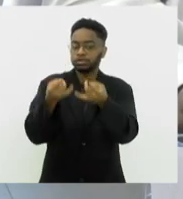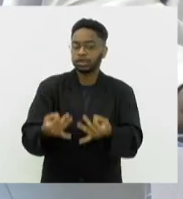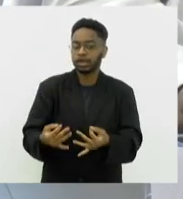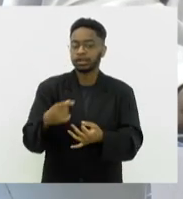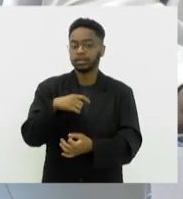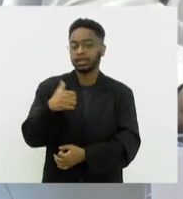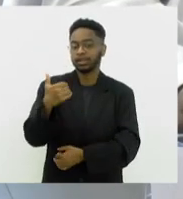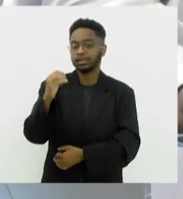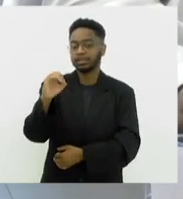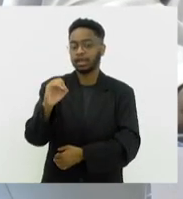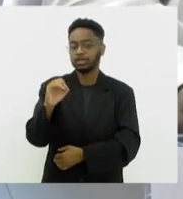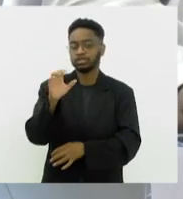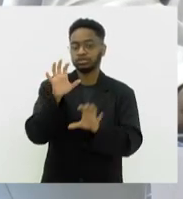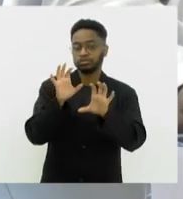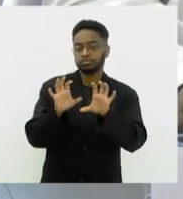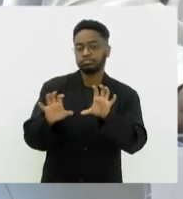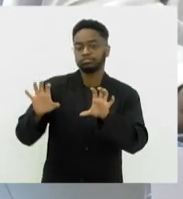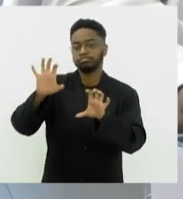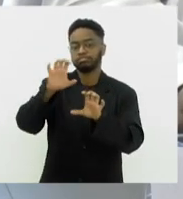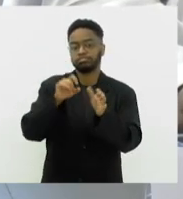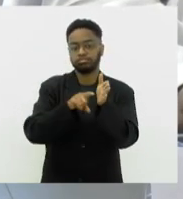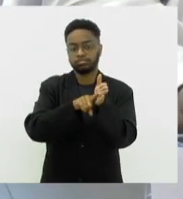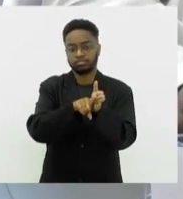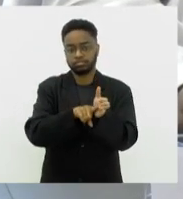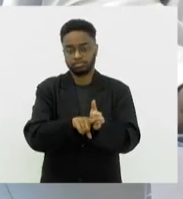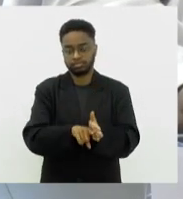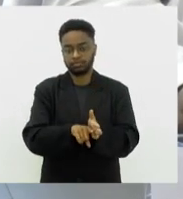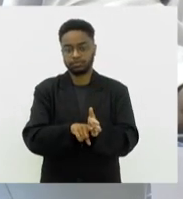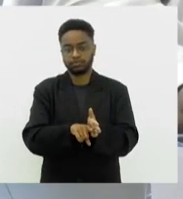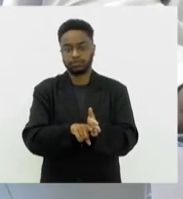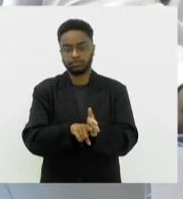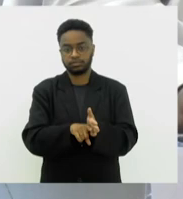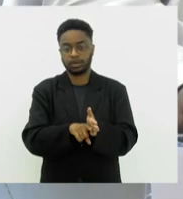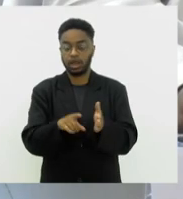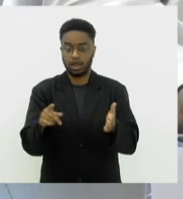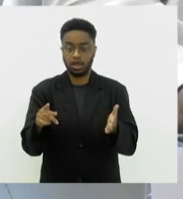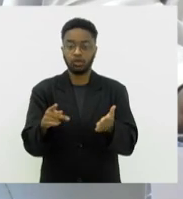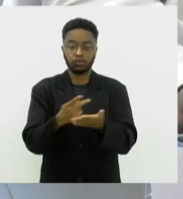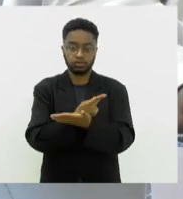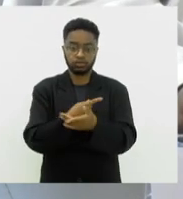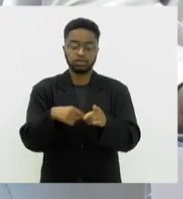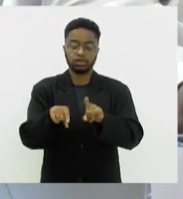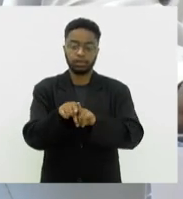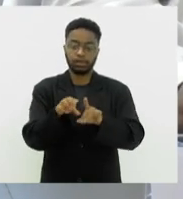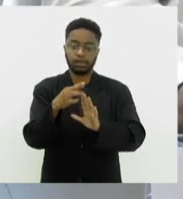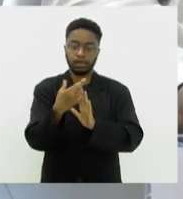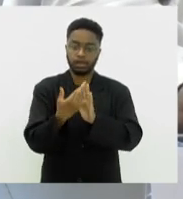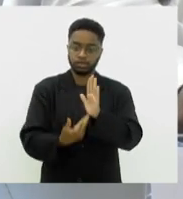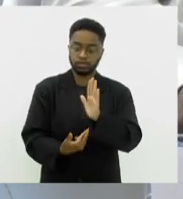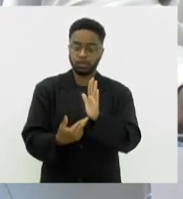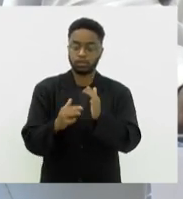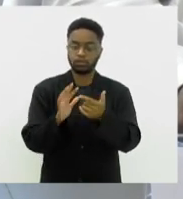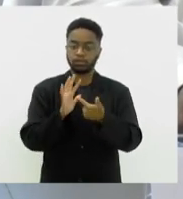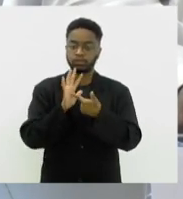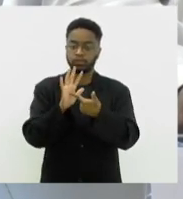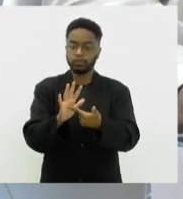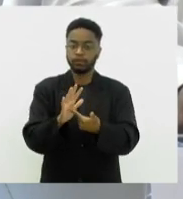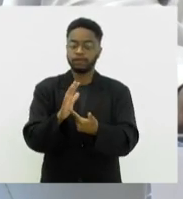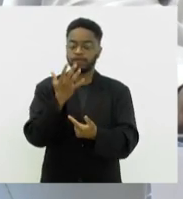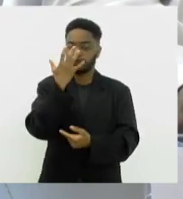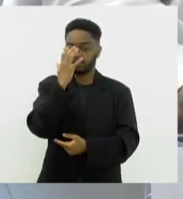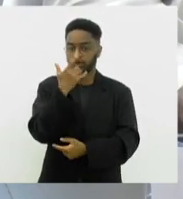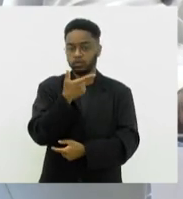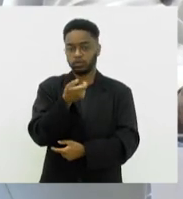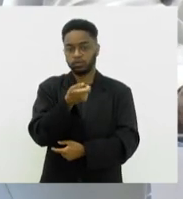Estados da Federação ocorridos e esse levantamento esse relatório foi apresentado em fevereiro de